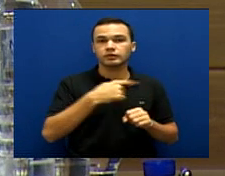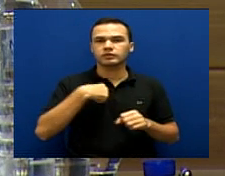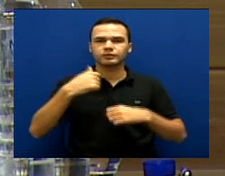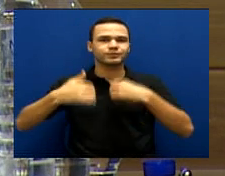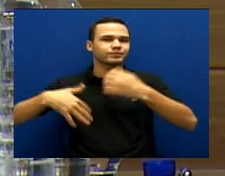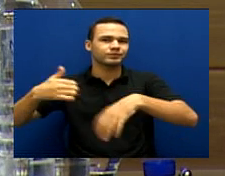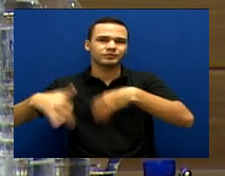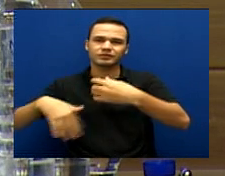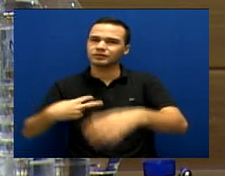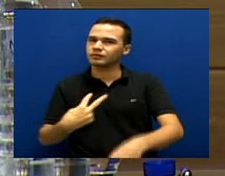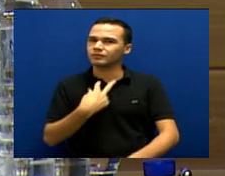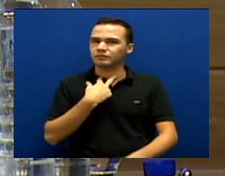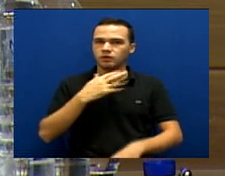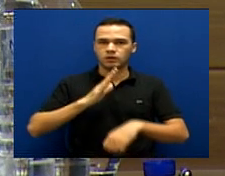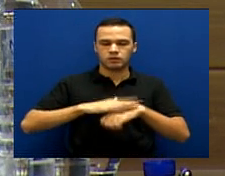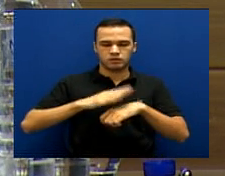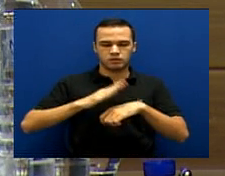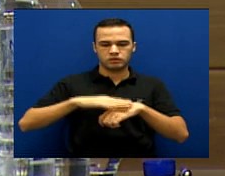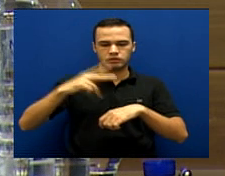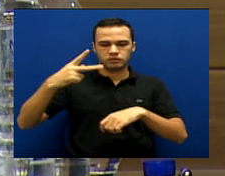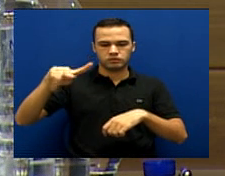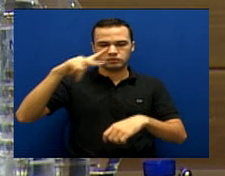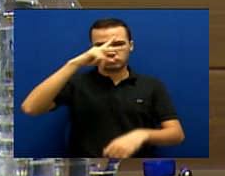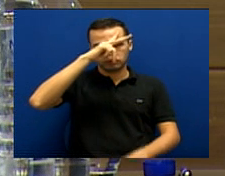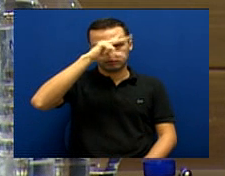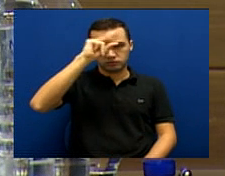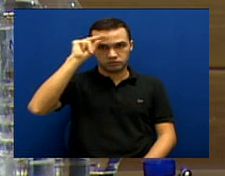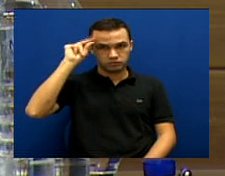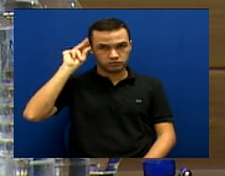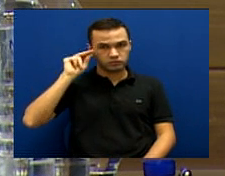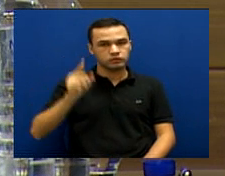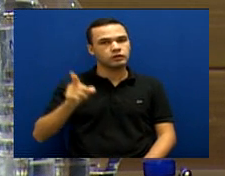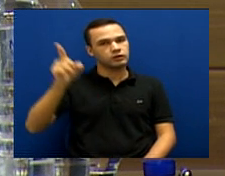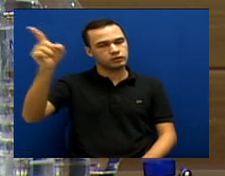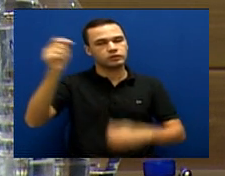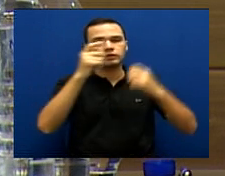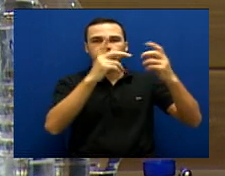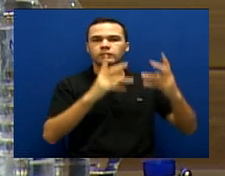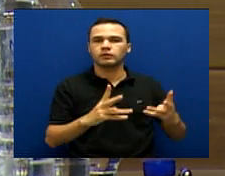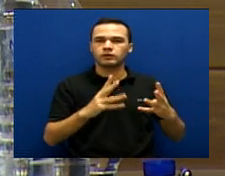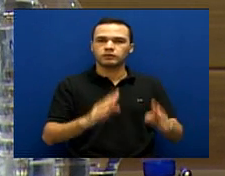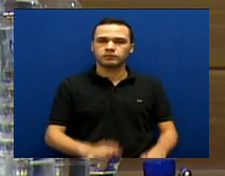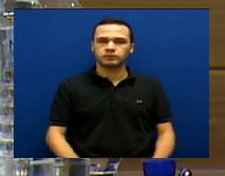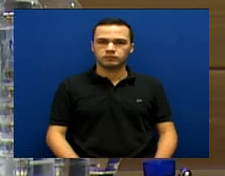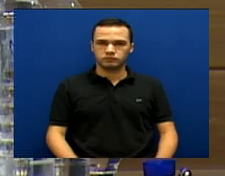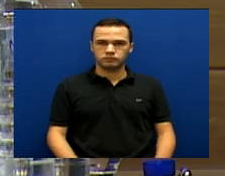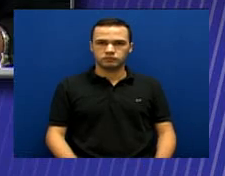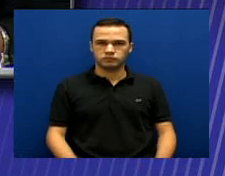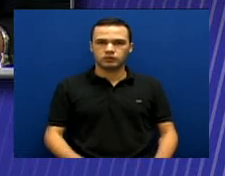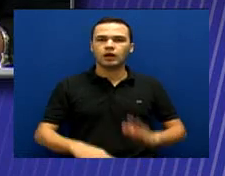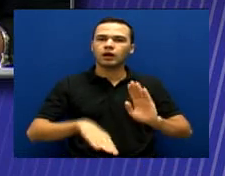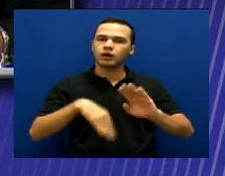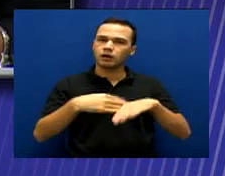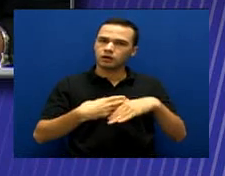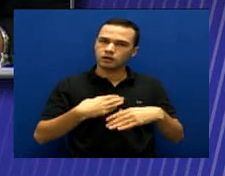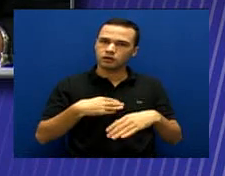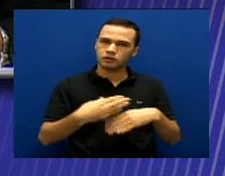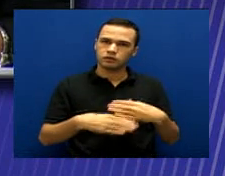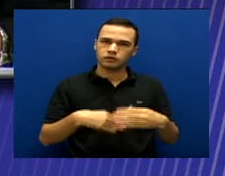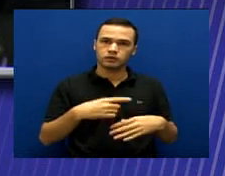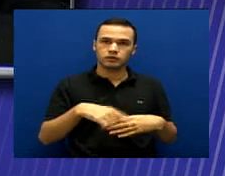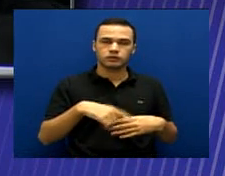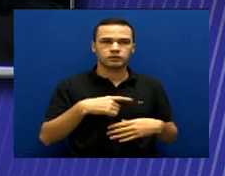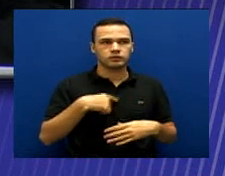eu gostaria de deixar muito claro específico para o prefeito automaticamente eles não são